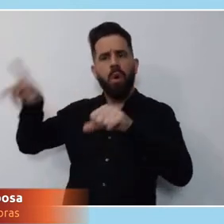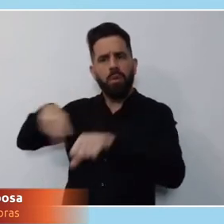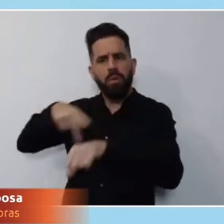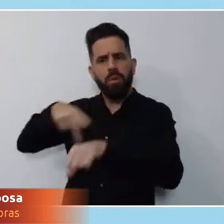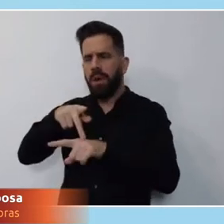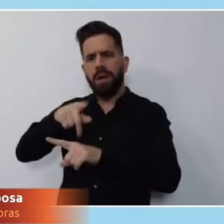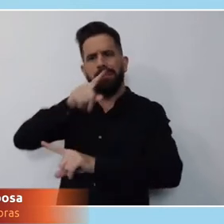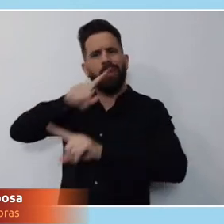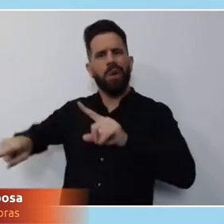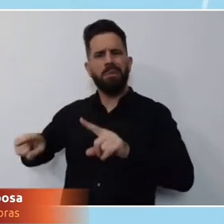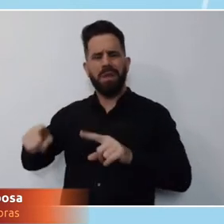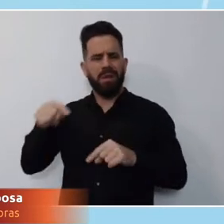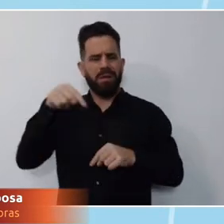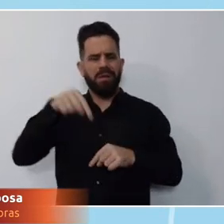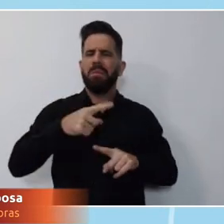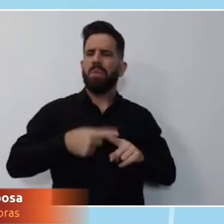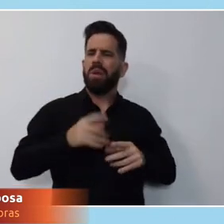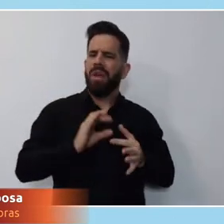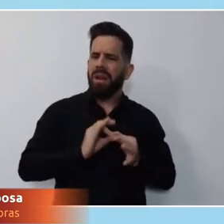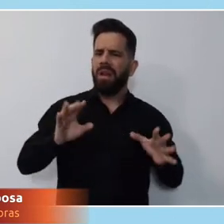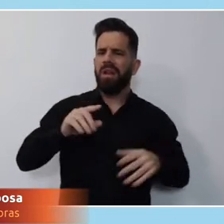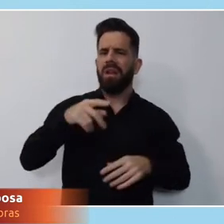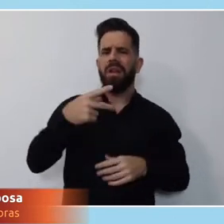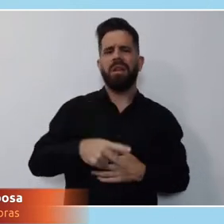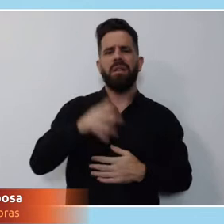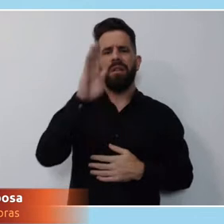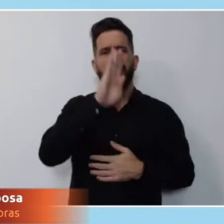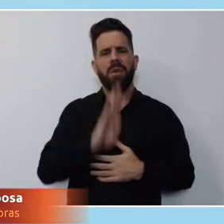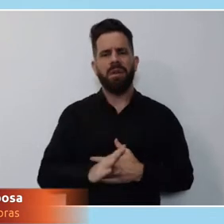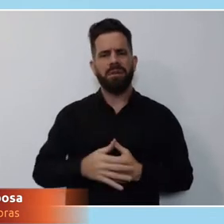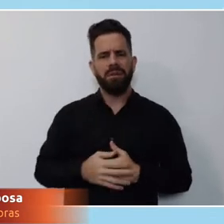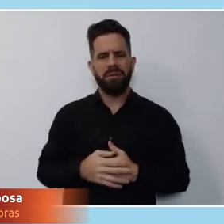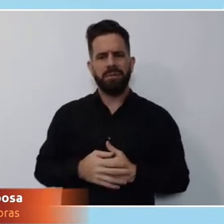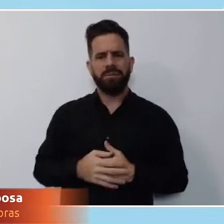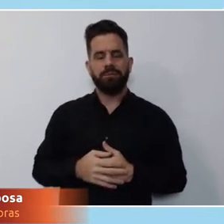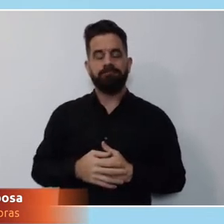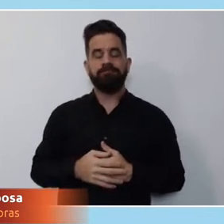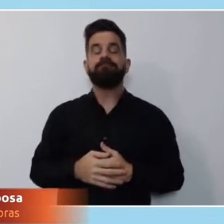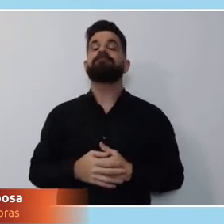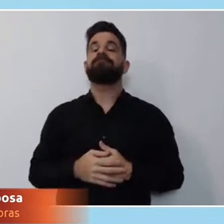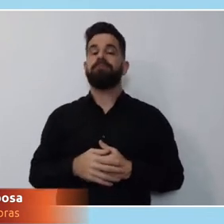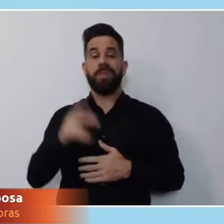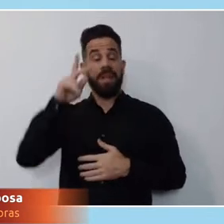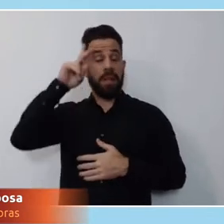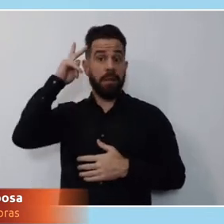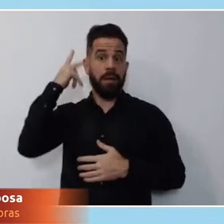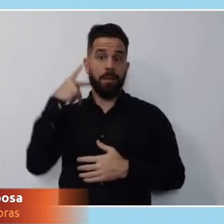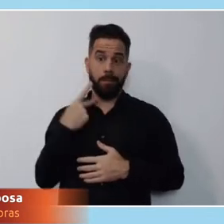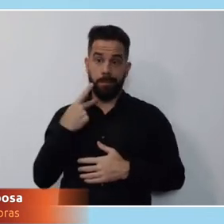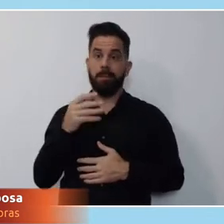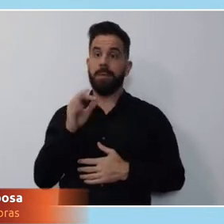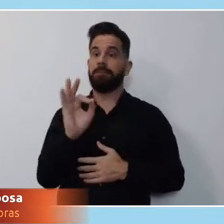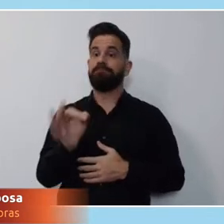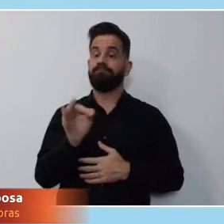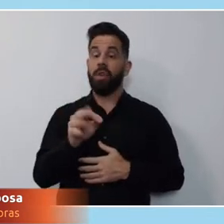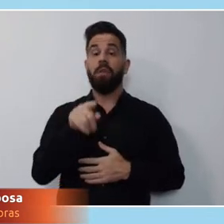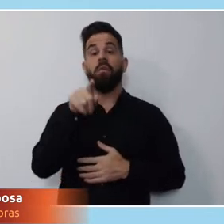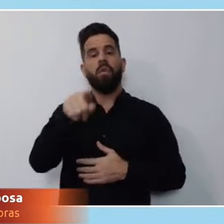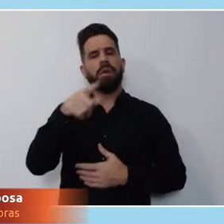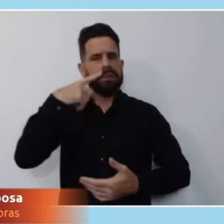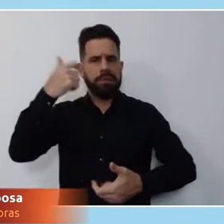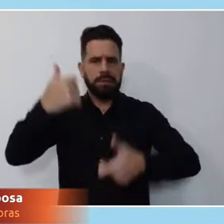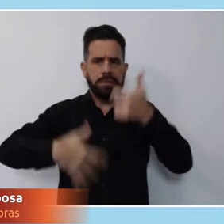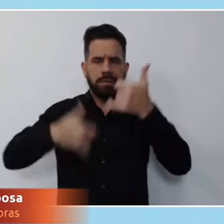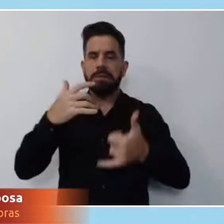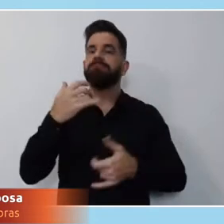gente, professora. Sim, Camila, você fez uma introdução muito importante e muito, assim, elucidativa. Realmente, o